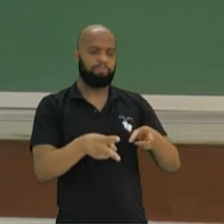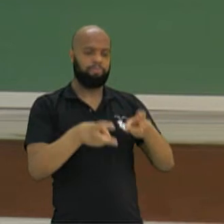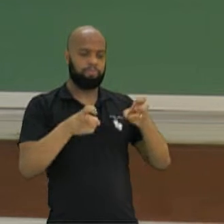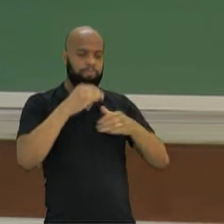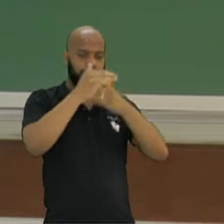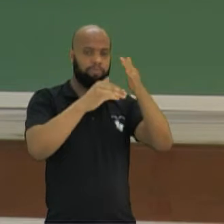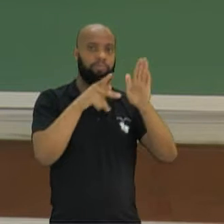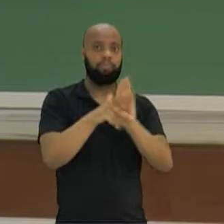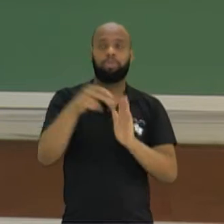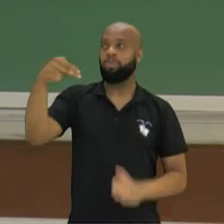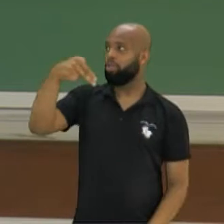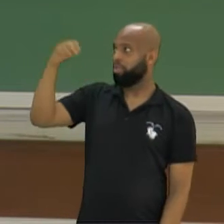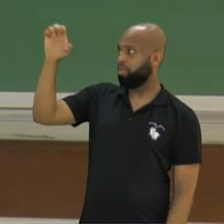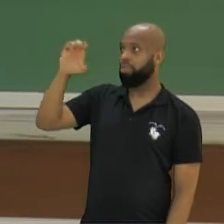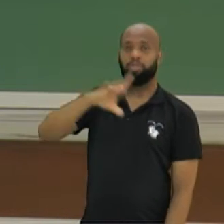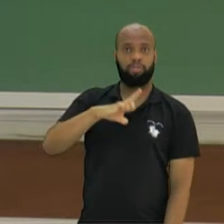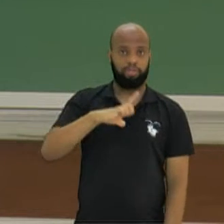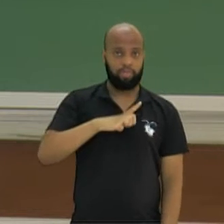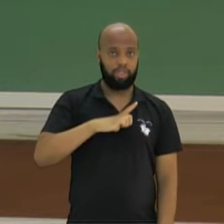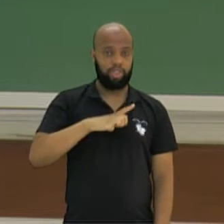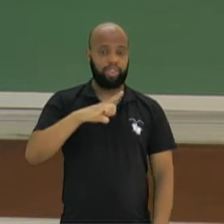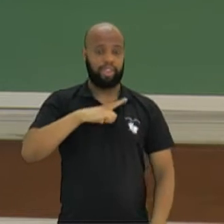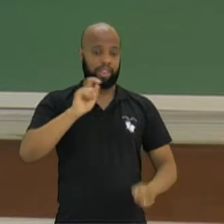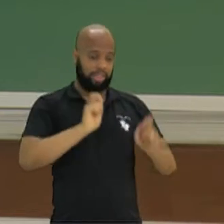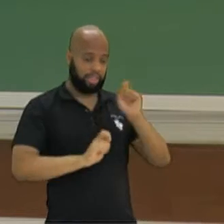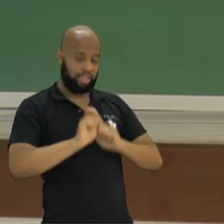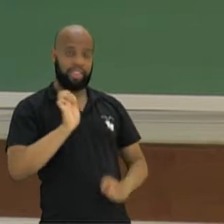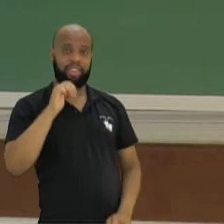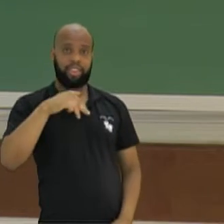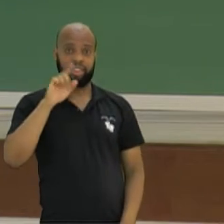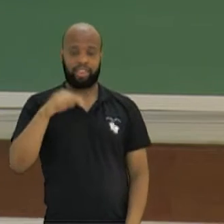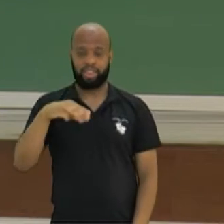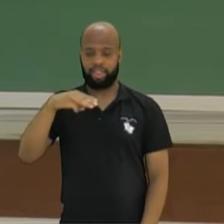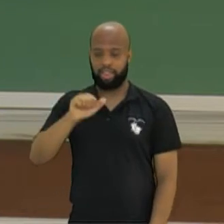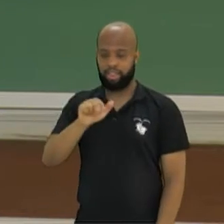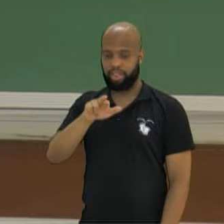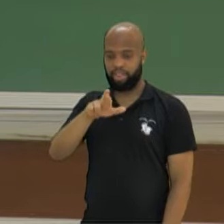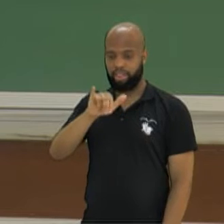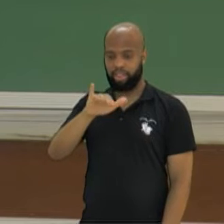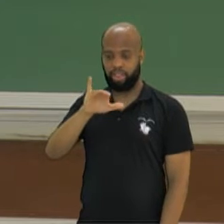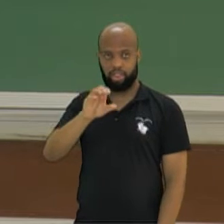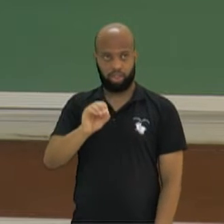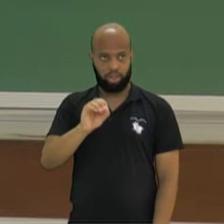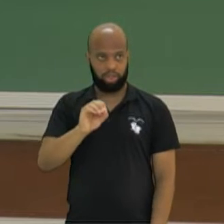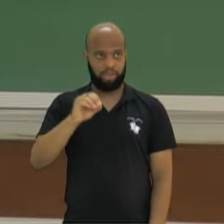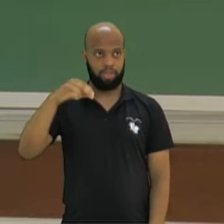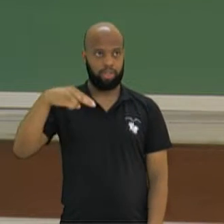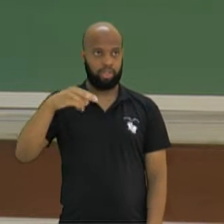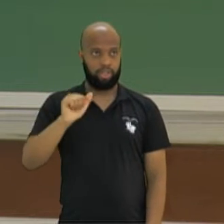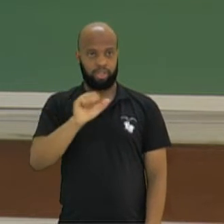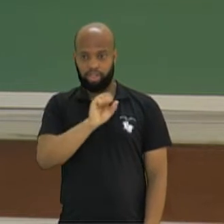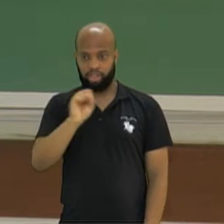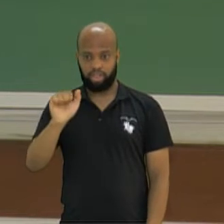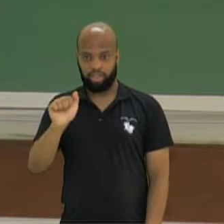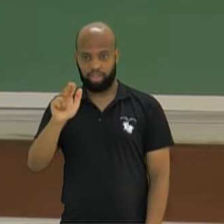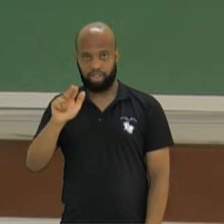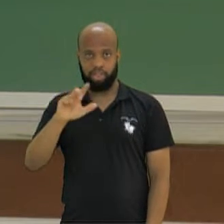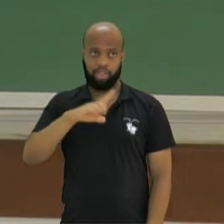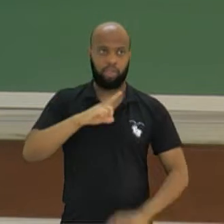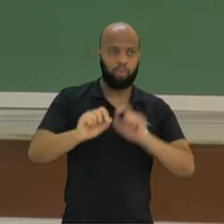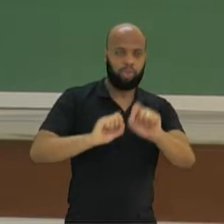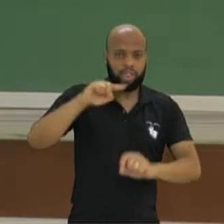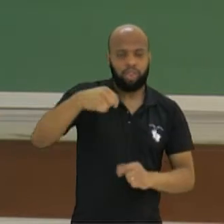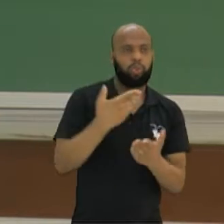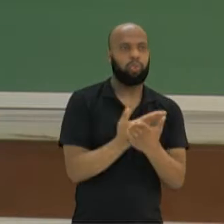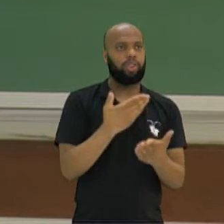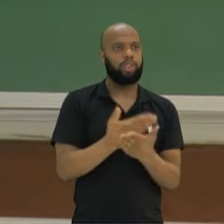desenvolvimento da região nordestina sob a administração de Maurício Nassau. Não estragando a aula, como diz o outro, mas mais para as